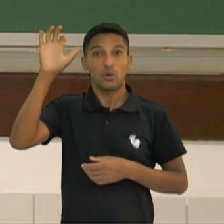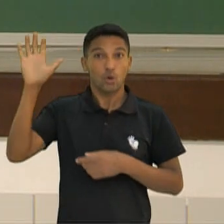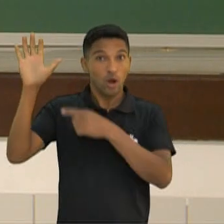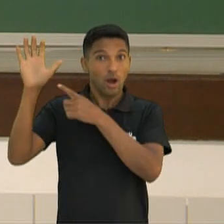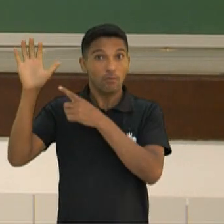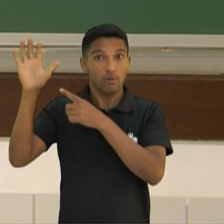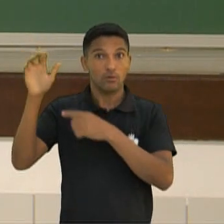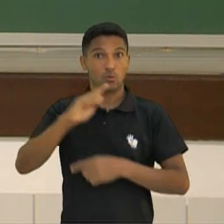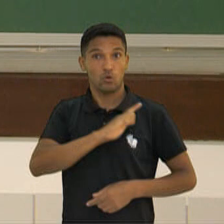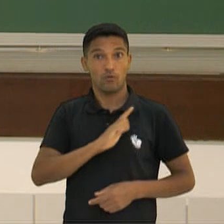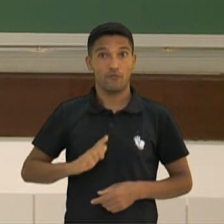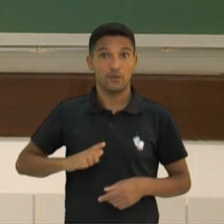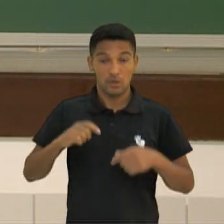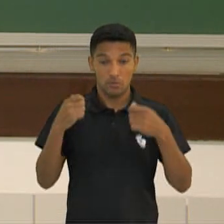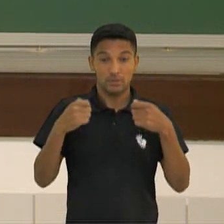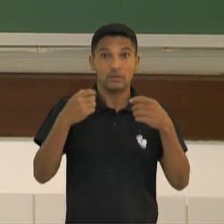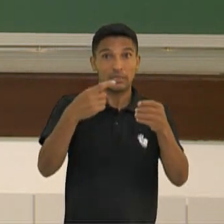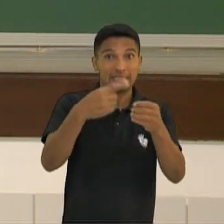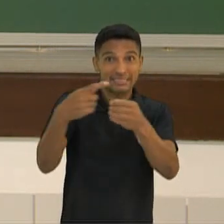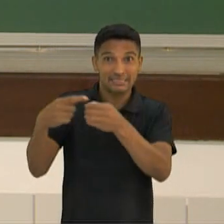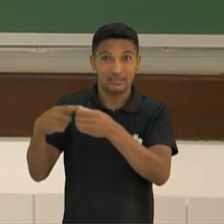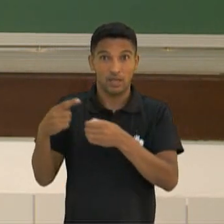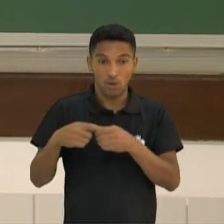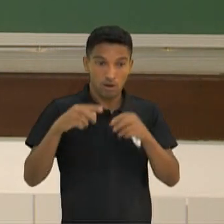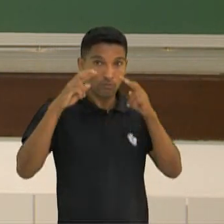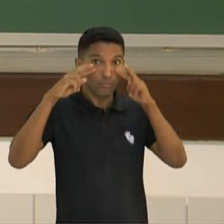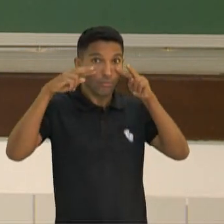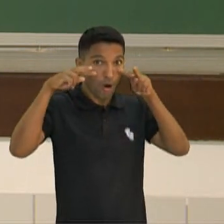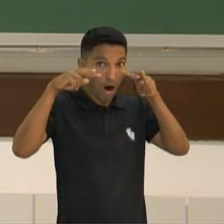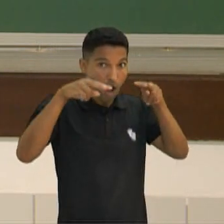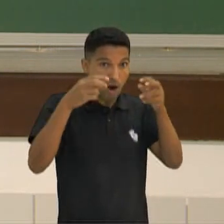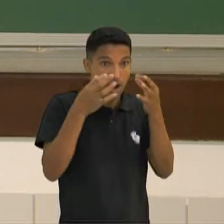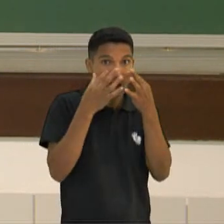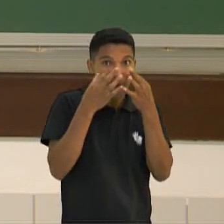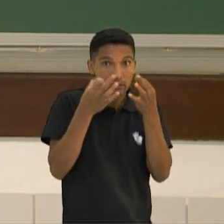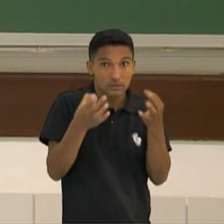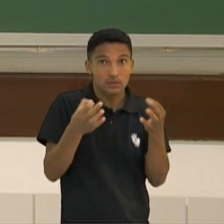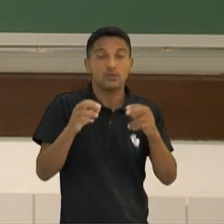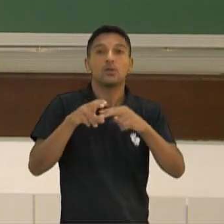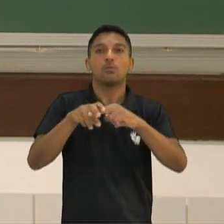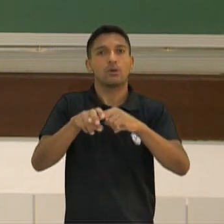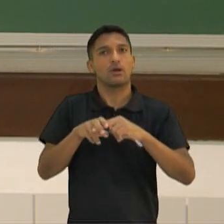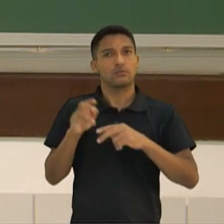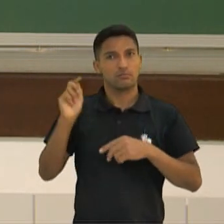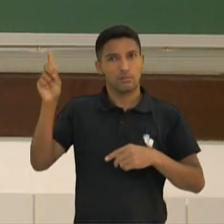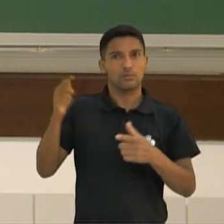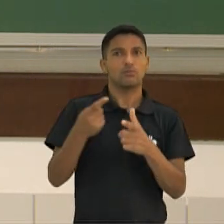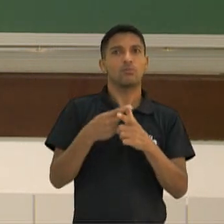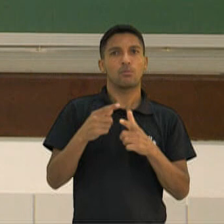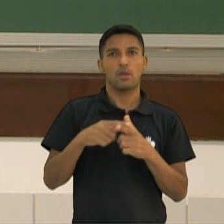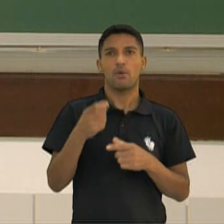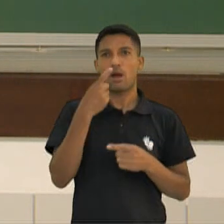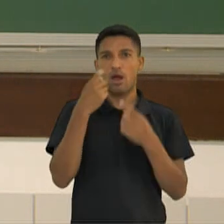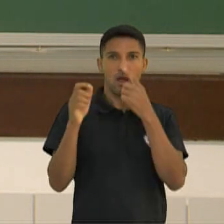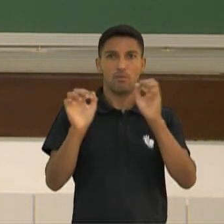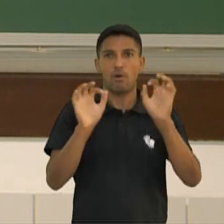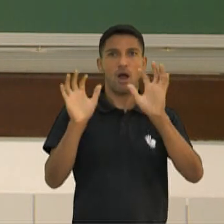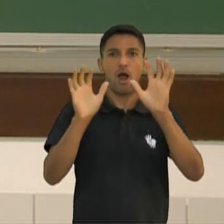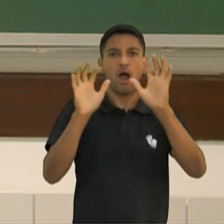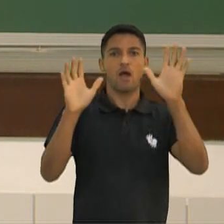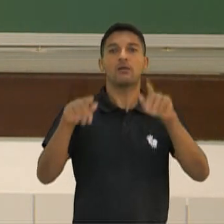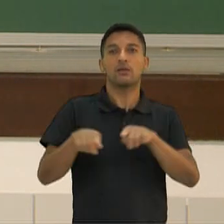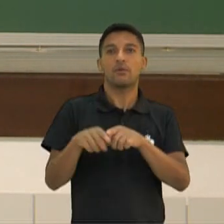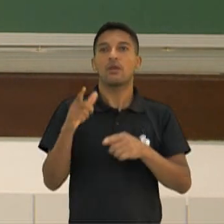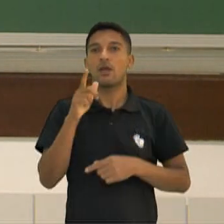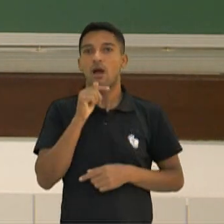As cidades europeias, nesse período, ainda sofriam problemas com poluição atmosférica, problemas de recursos hídricos,